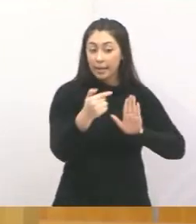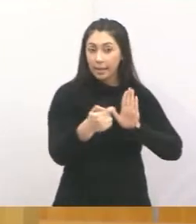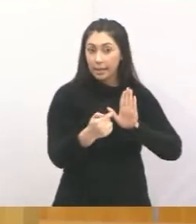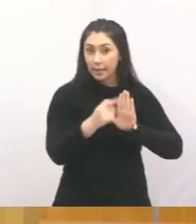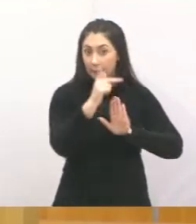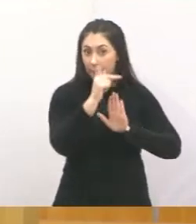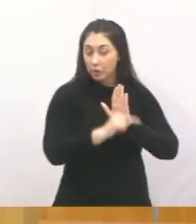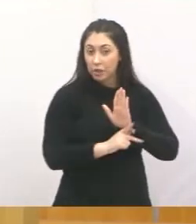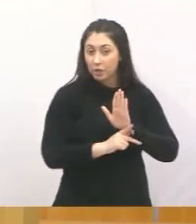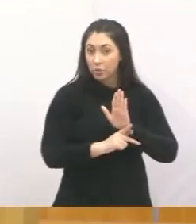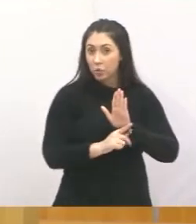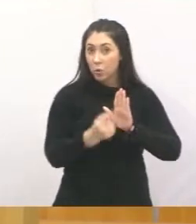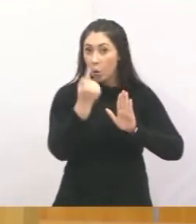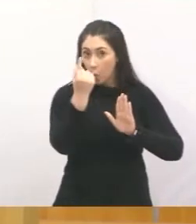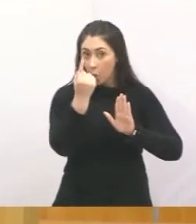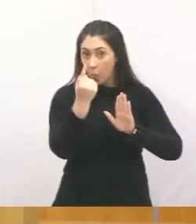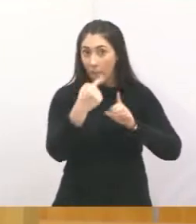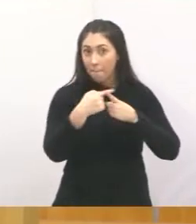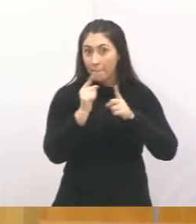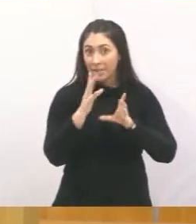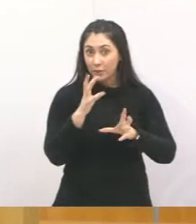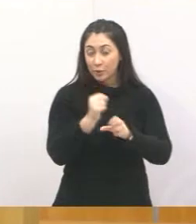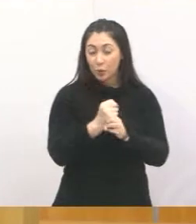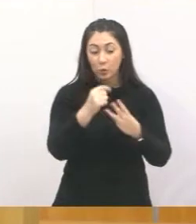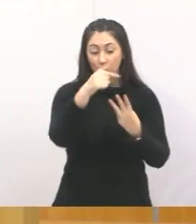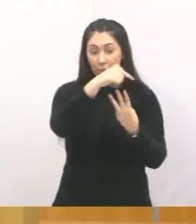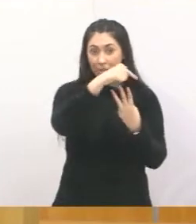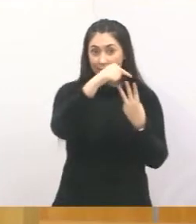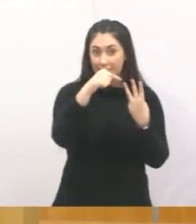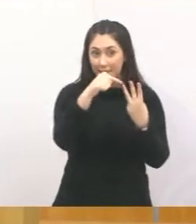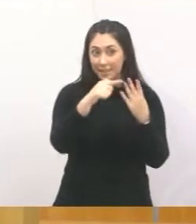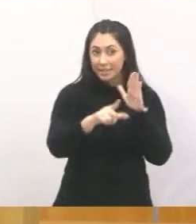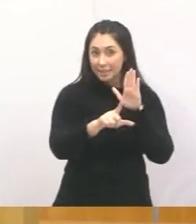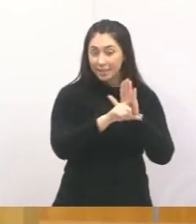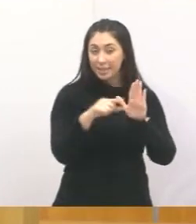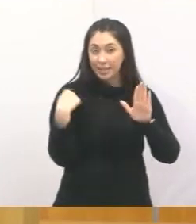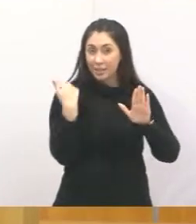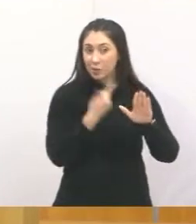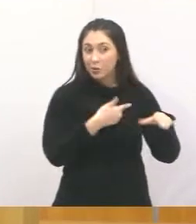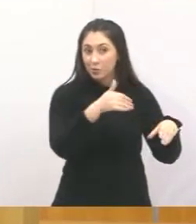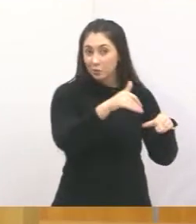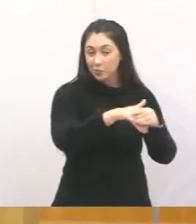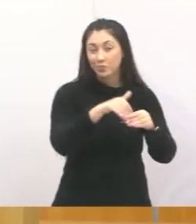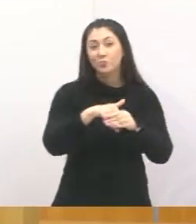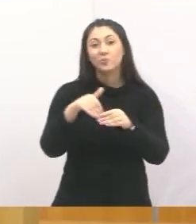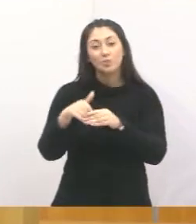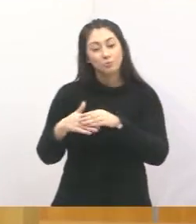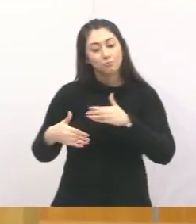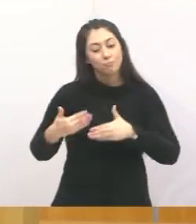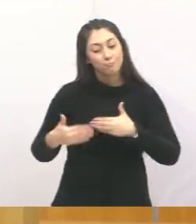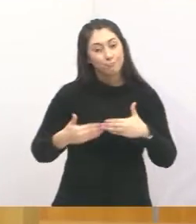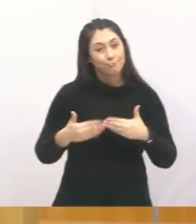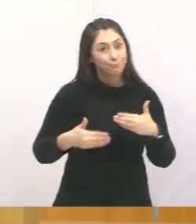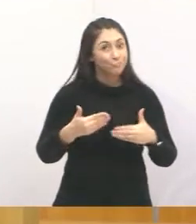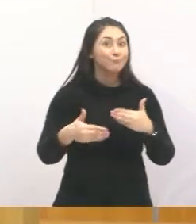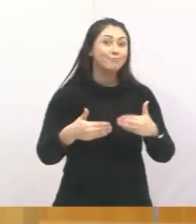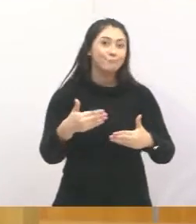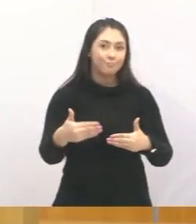das 3 leis que nós votaremos nos próximos dias, nas próximas